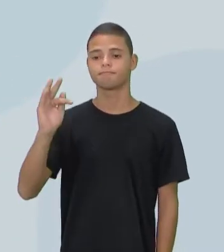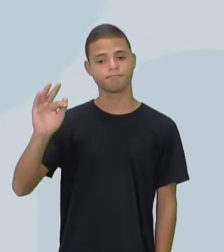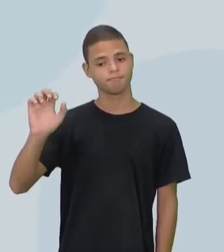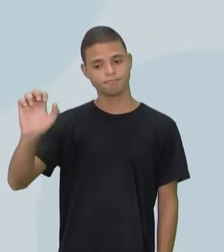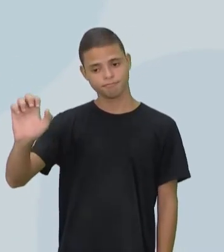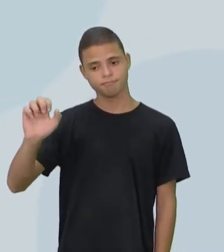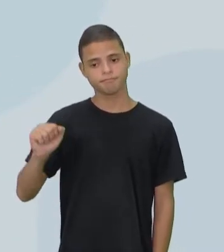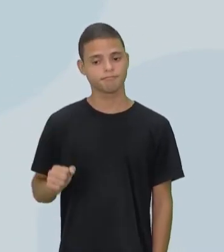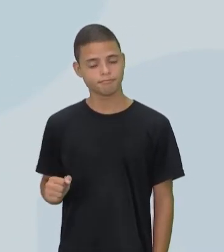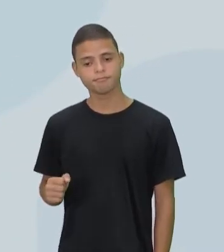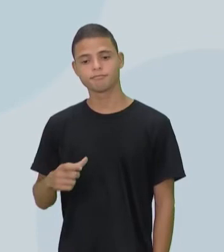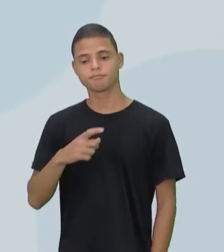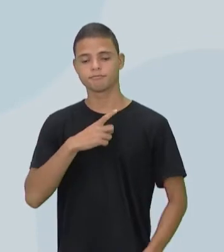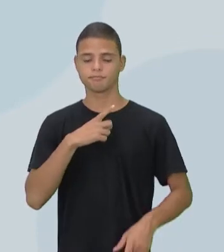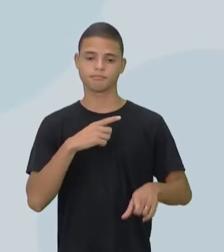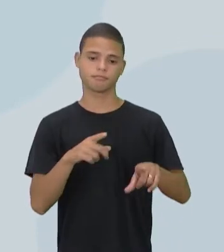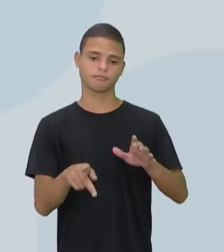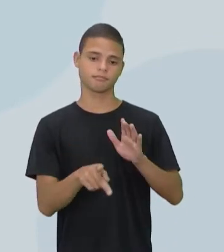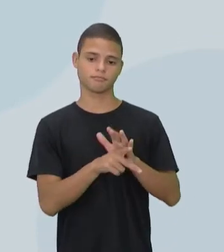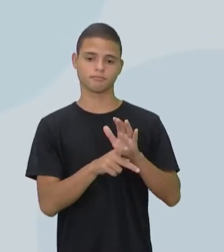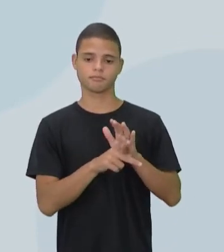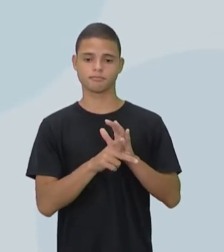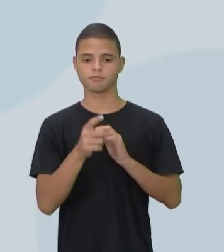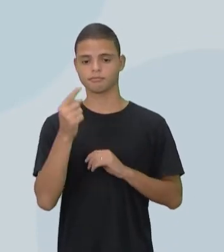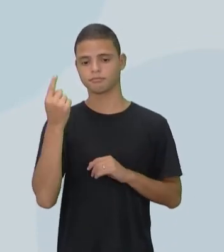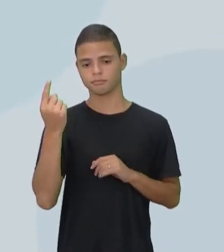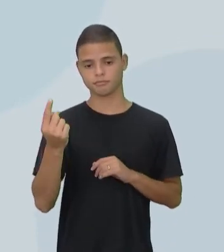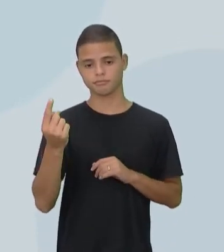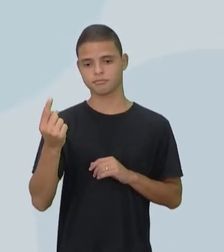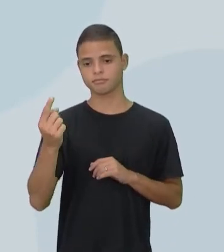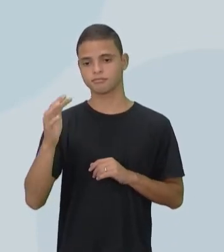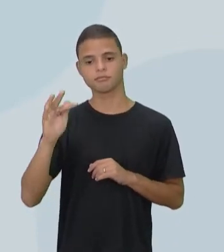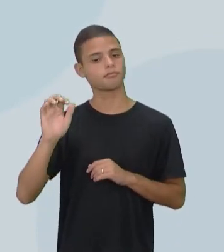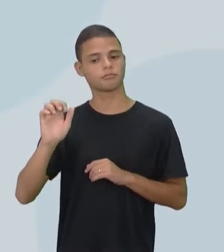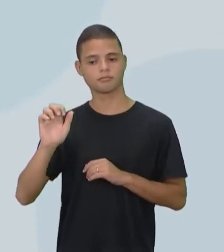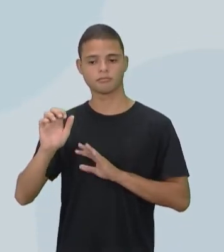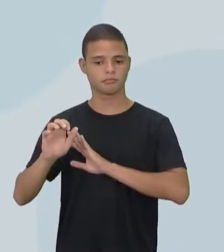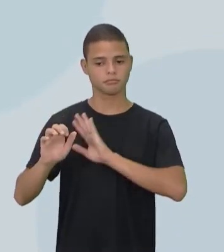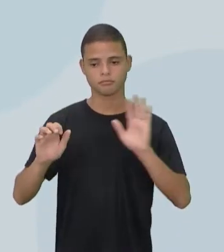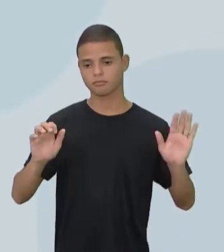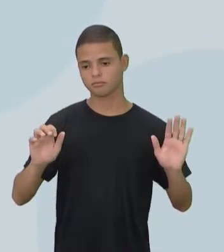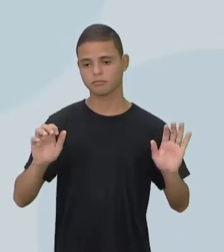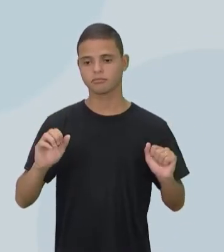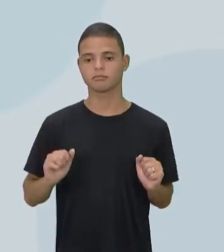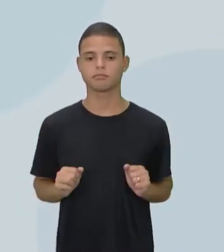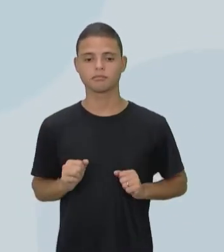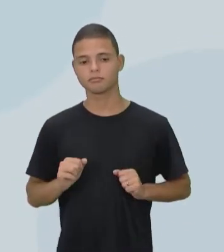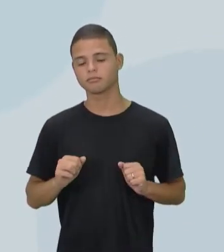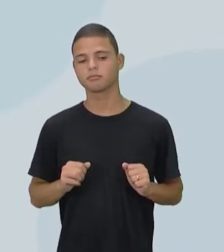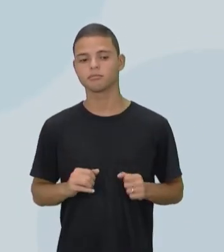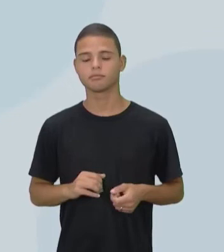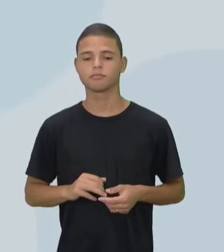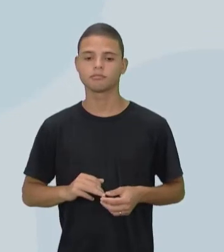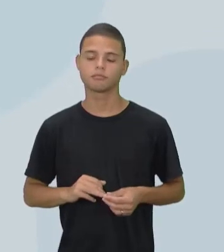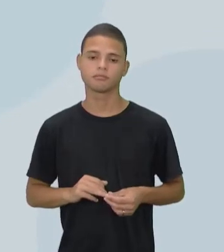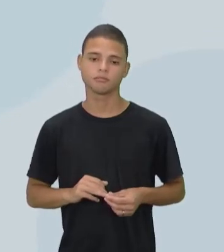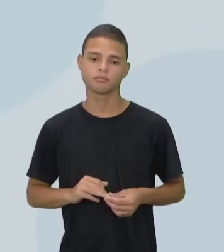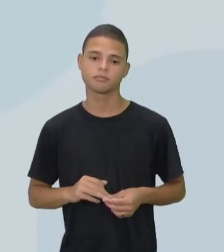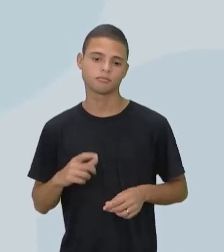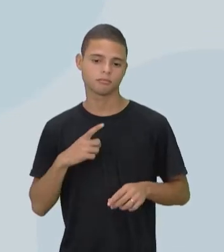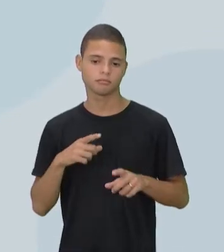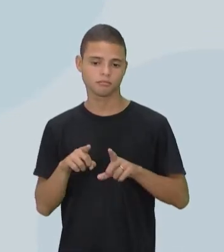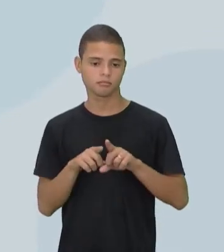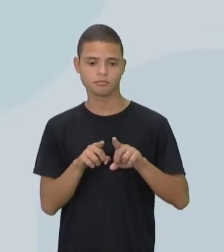o ferro ele contém na sua estrutura um átomo do elemento químico, ferro. Então nós temos um átomo e um elemento químico. E também a